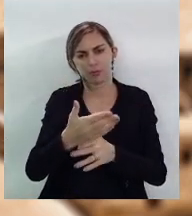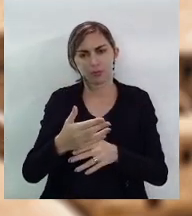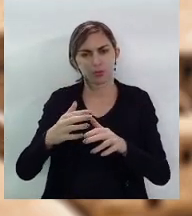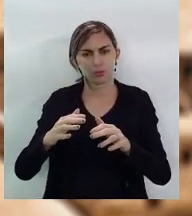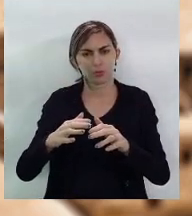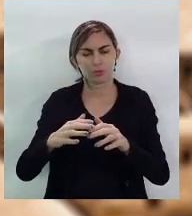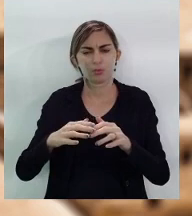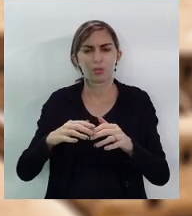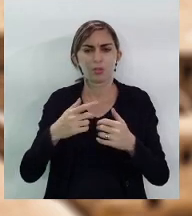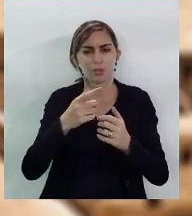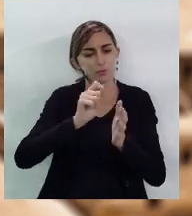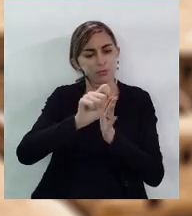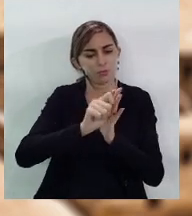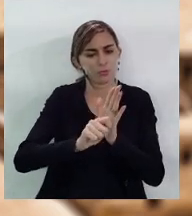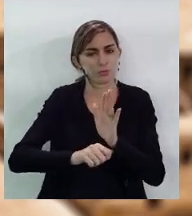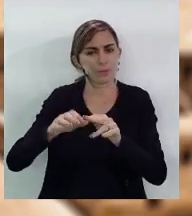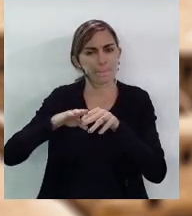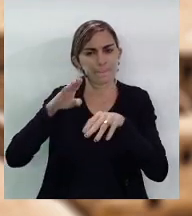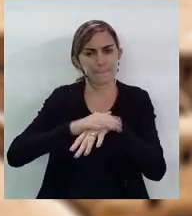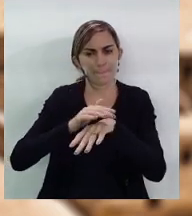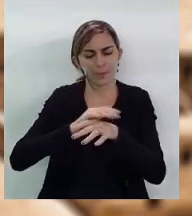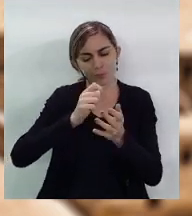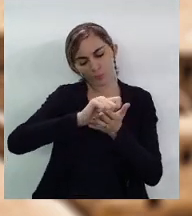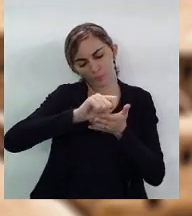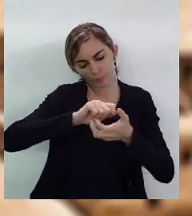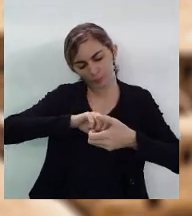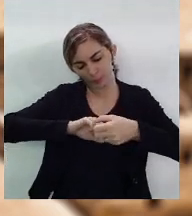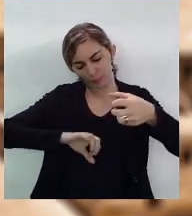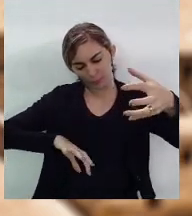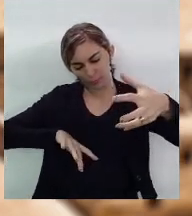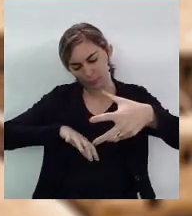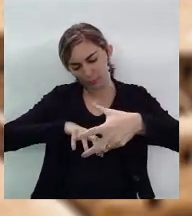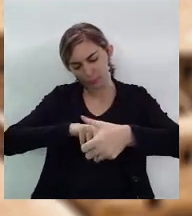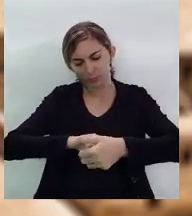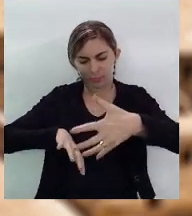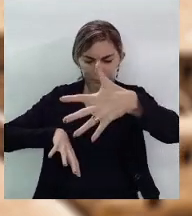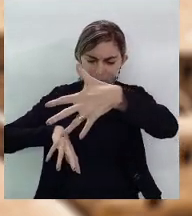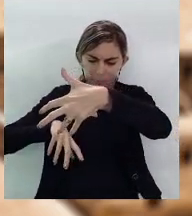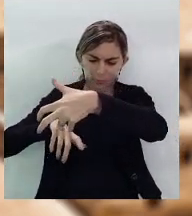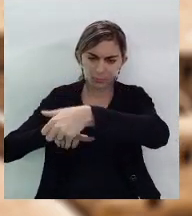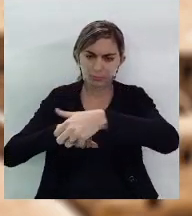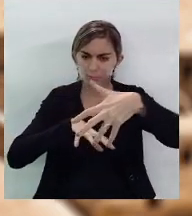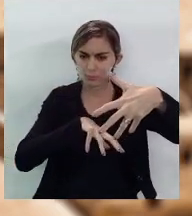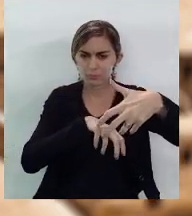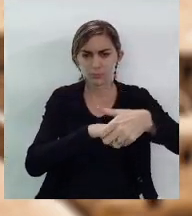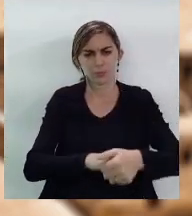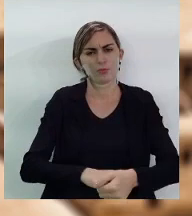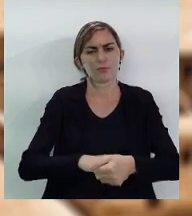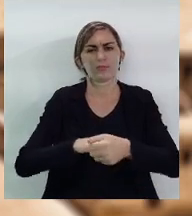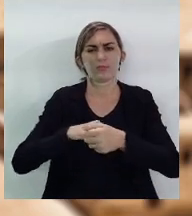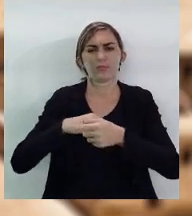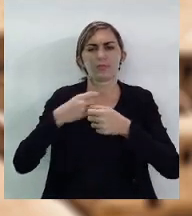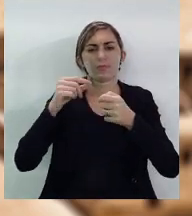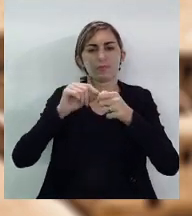os judeus, ele é escrito à mão e escrito em rolos de pergaminho, feito por peles